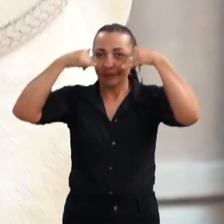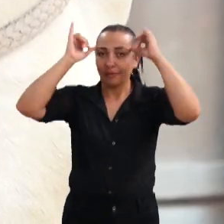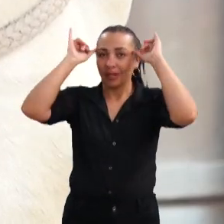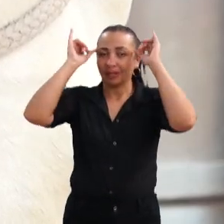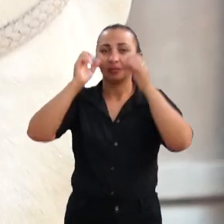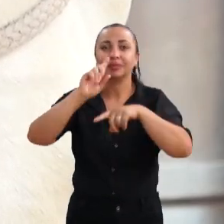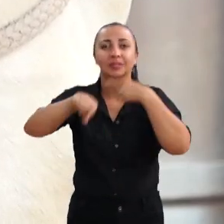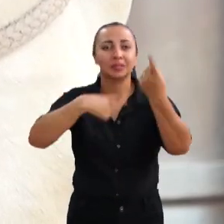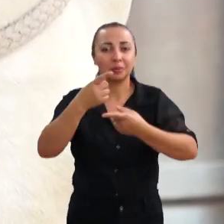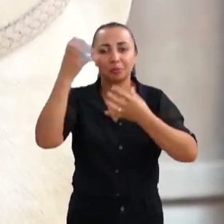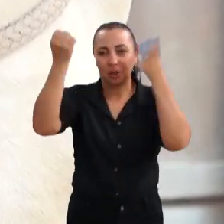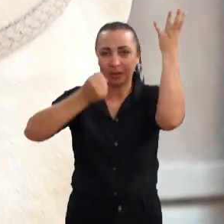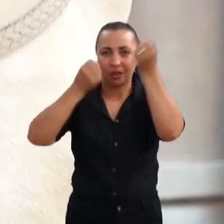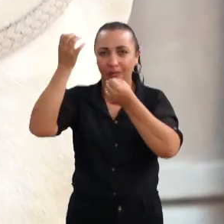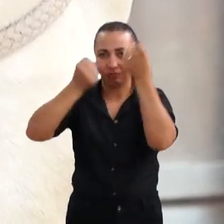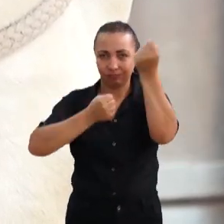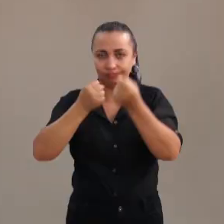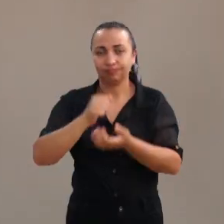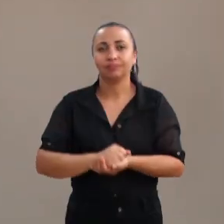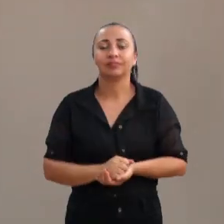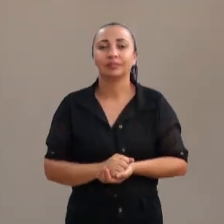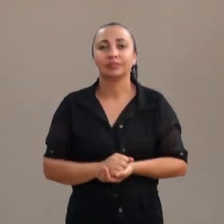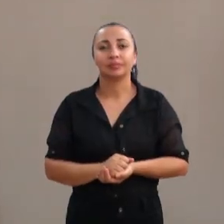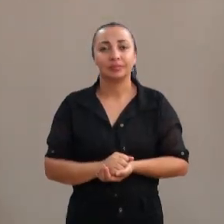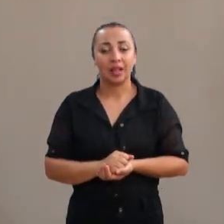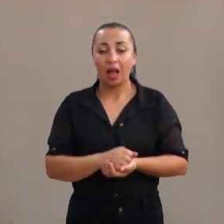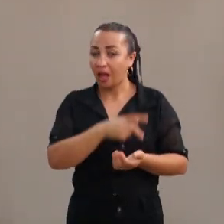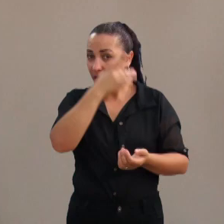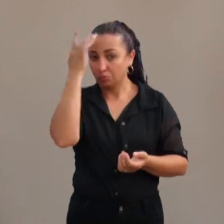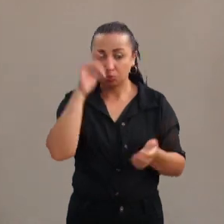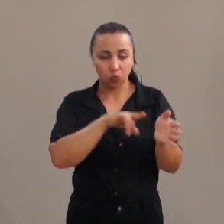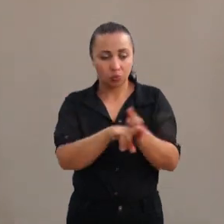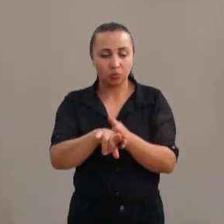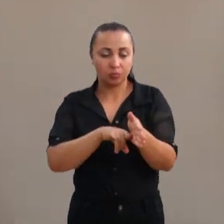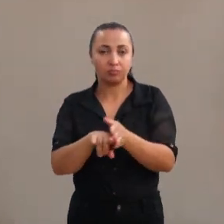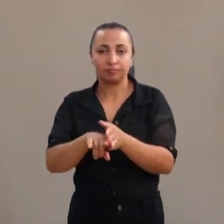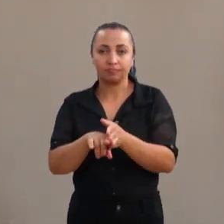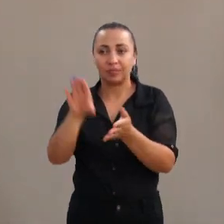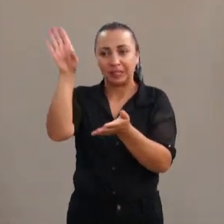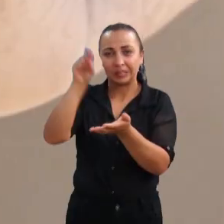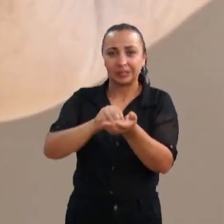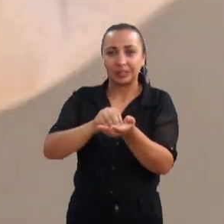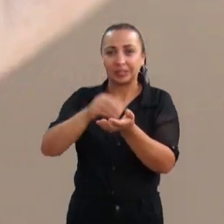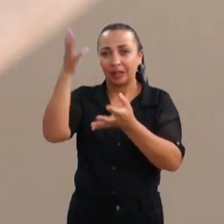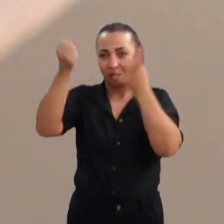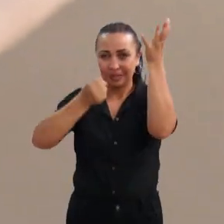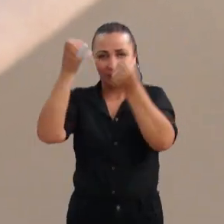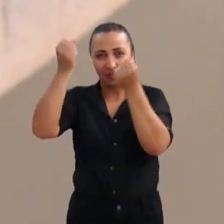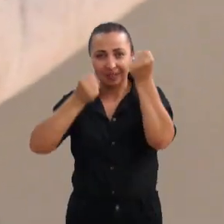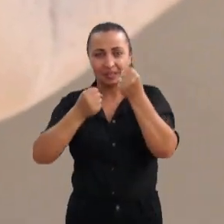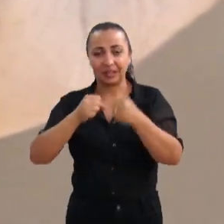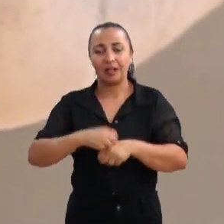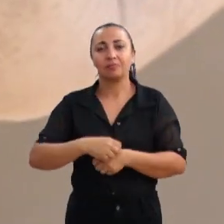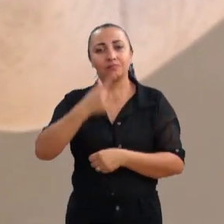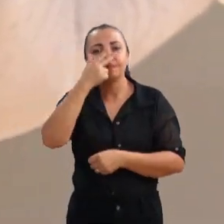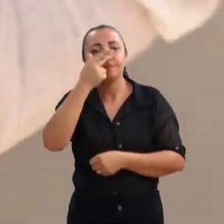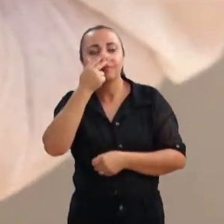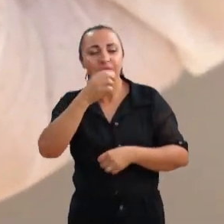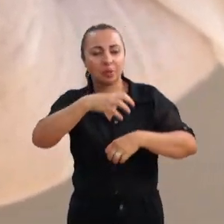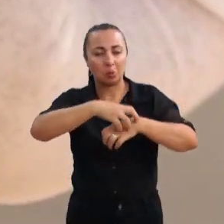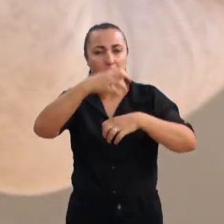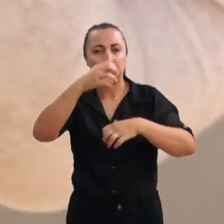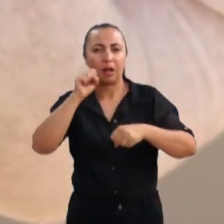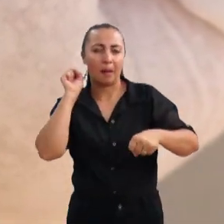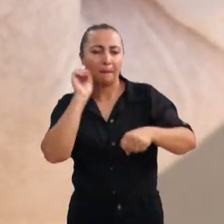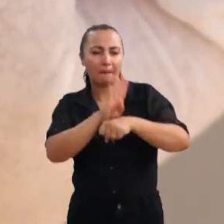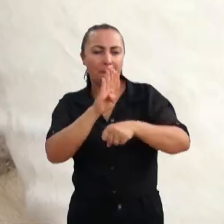pós-dipping, ou seja, após a ordenha. Segundo os pesquisadores, depois da retirada do leite, os tetos dos animais ficam